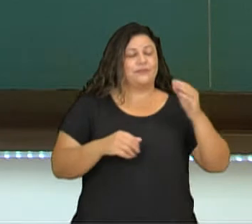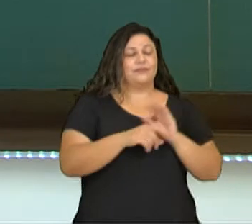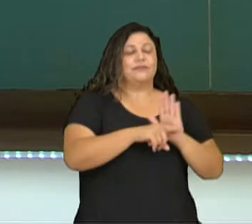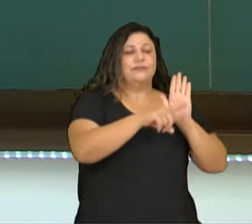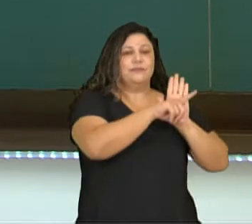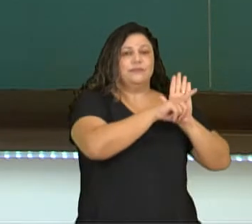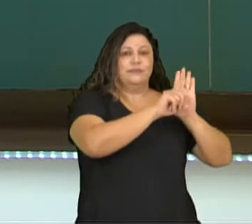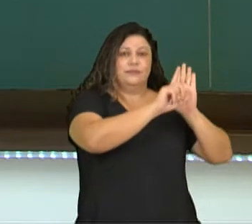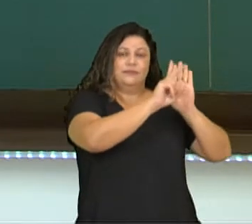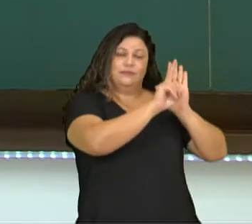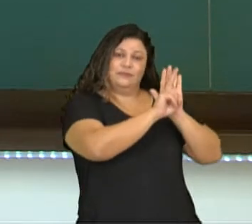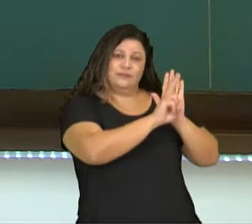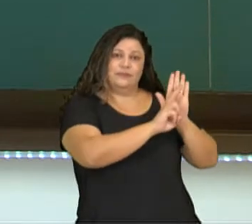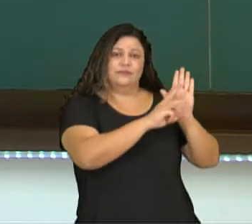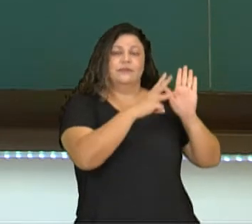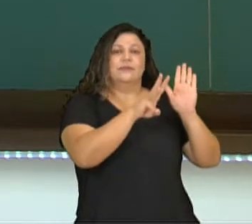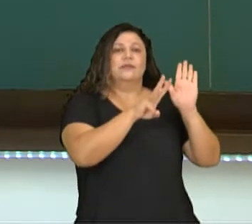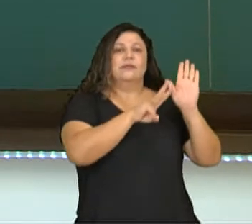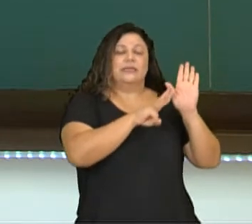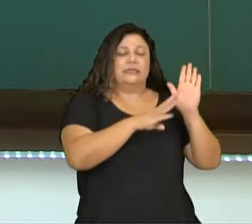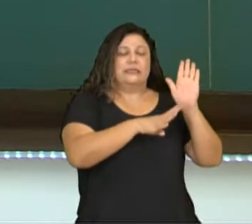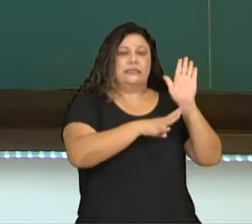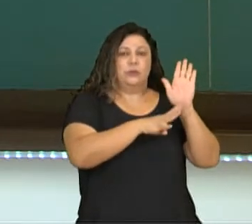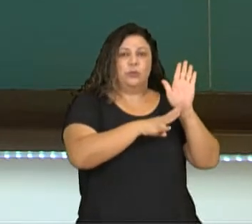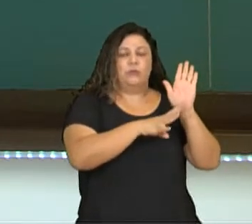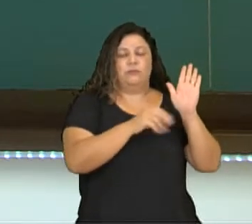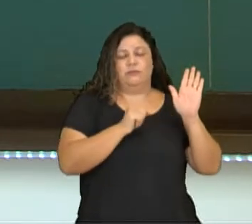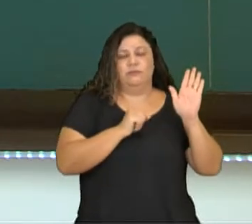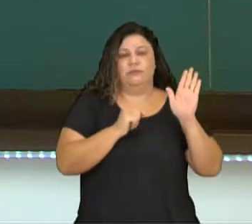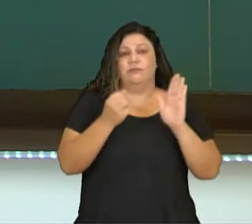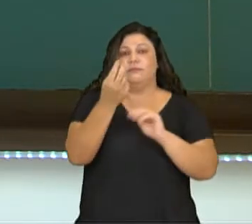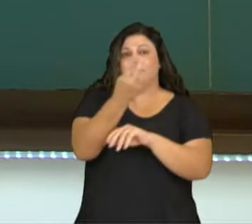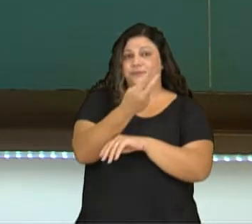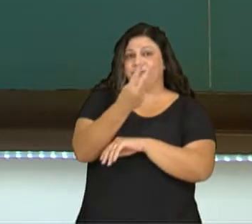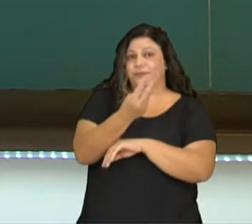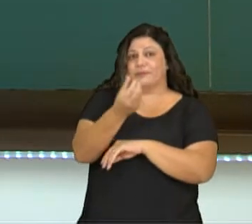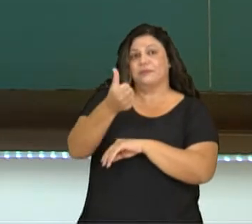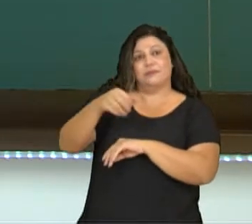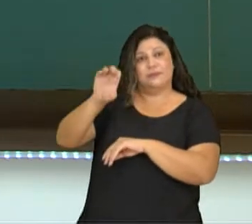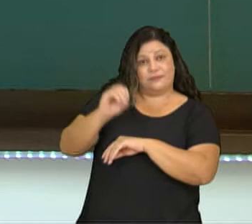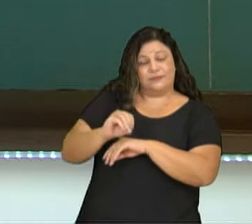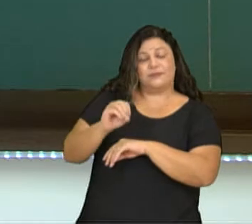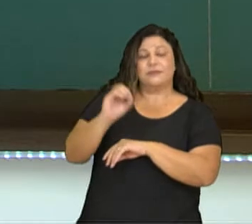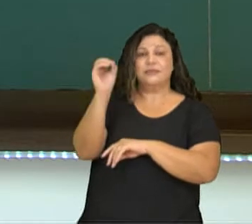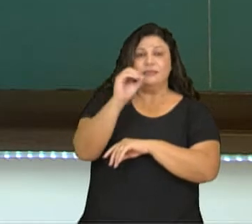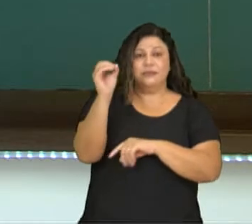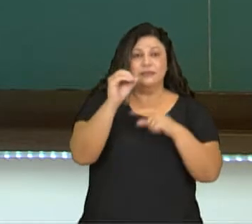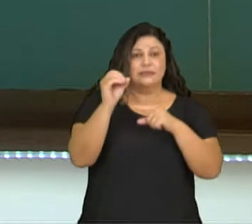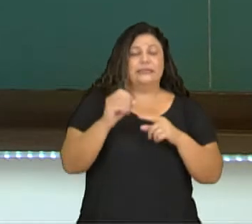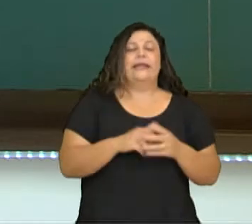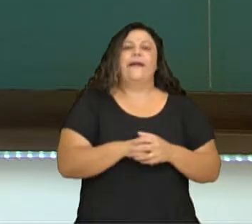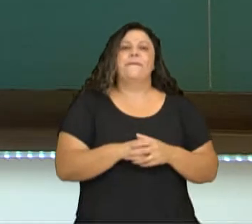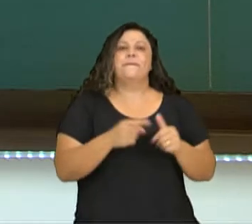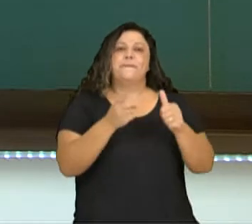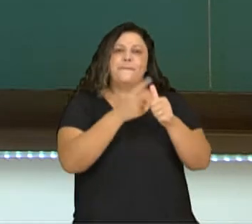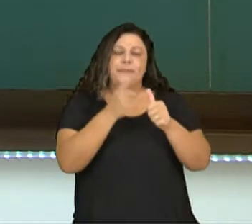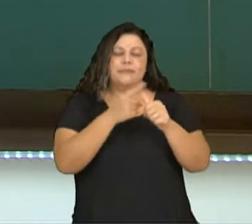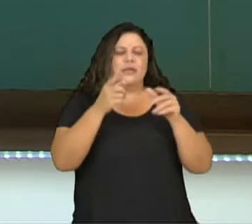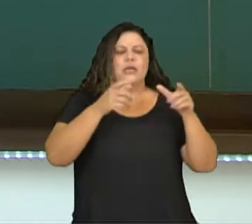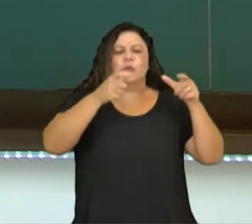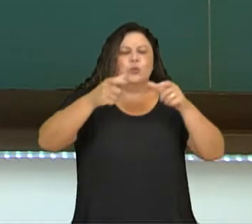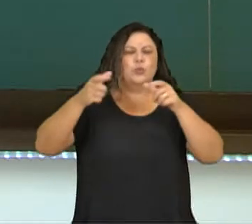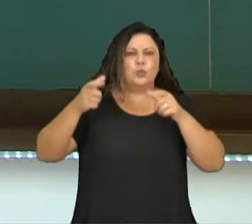ele é um ângulo que está entre 270 e 360 graus. Então, anotem lá, primeiro passo, localizar o